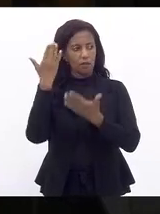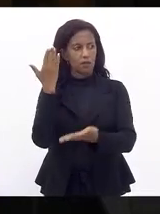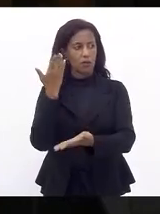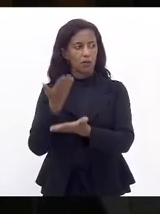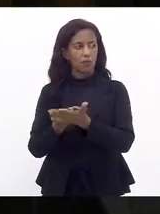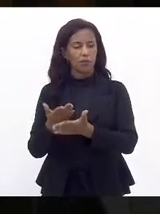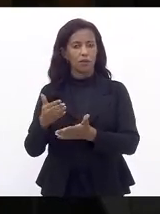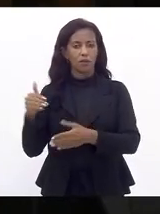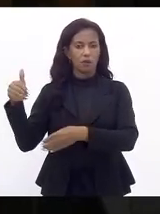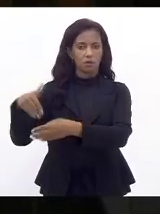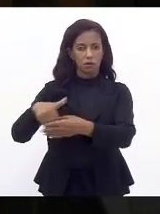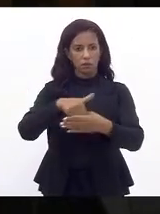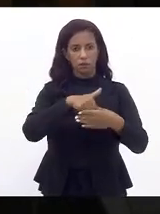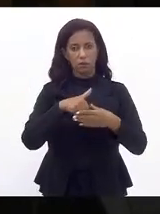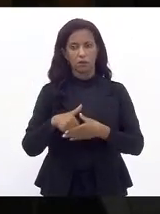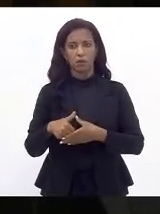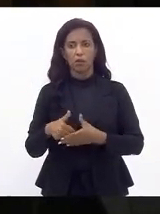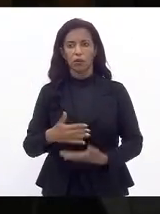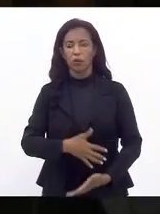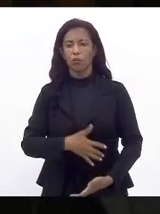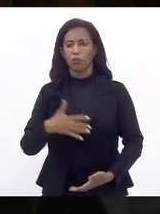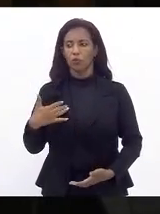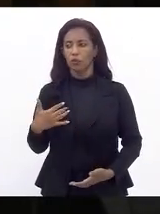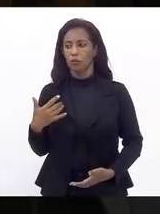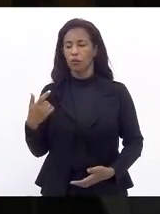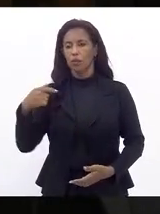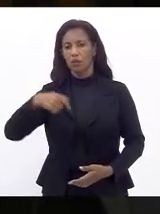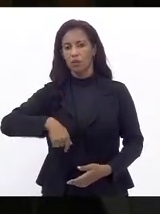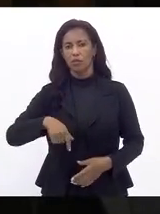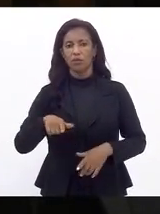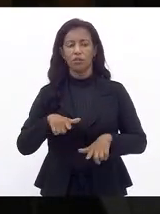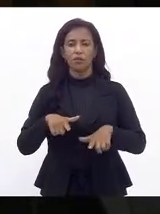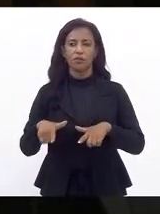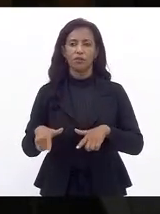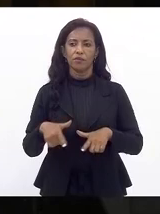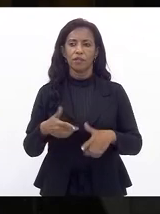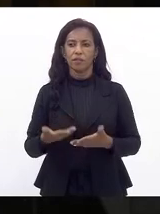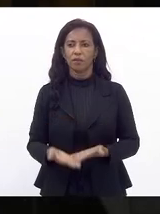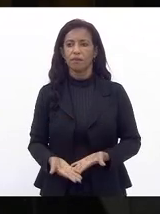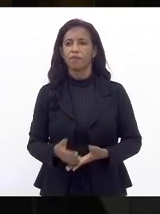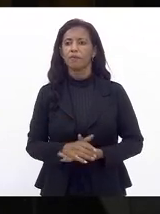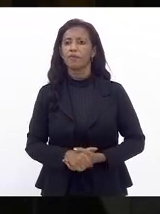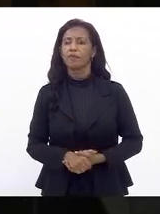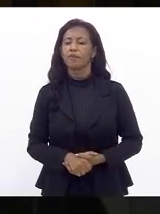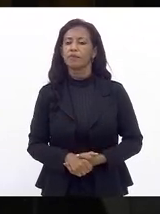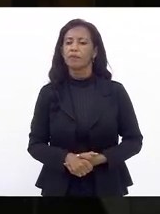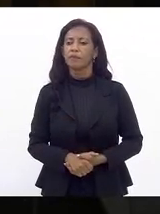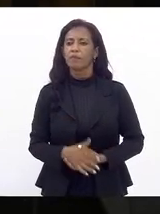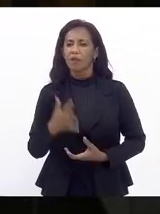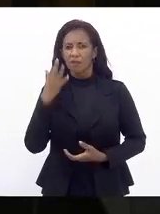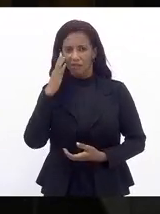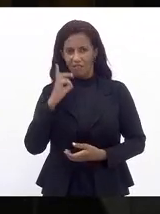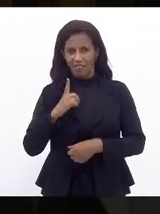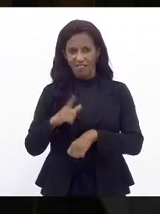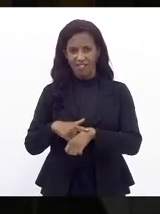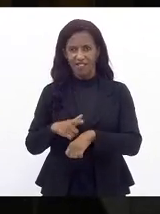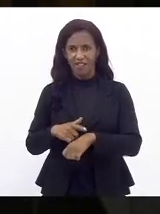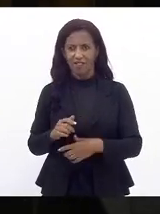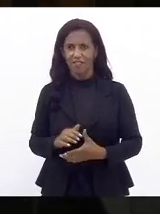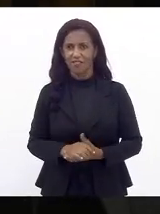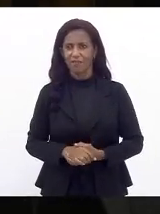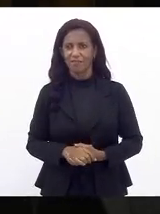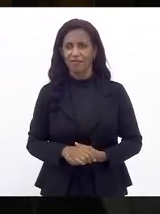dos nossos eleitores, e com muito orgulho a gente faz aqui na Assembleia Legislativa. Então, não sei se tem mais algum tempo,